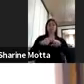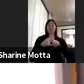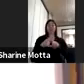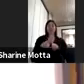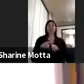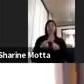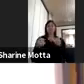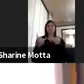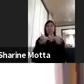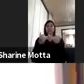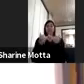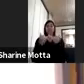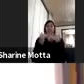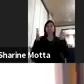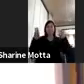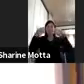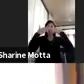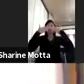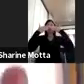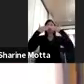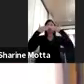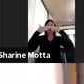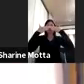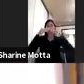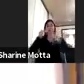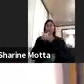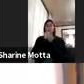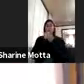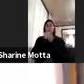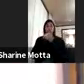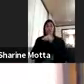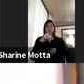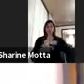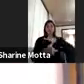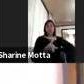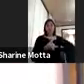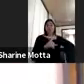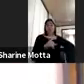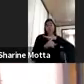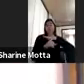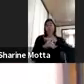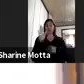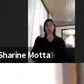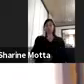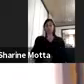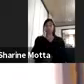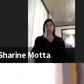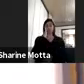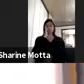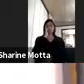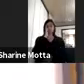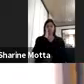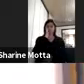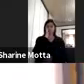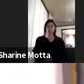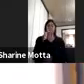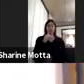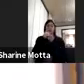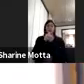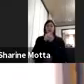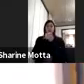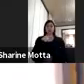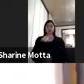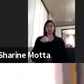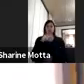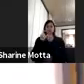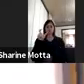isso. Pense você num cliente, você sendo um potencial cliente de uma suposta prostituta. É muito